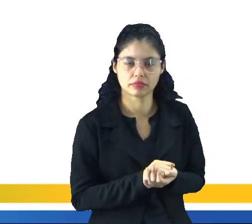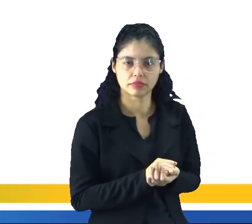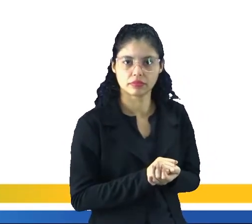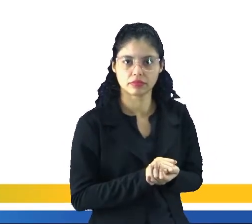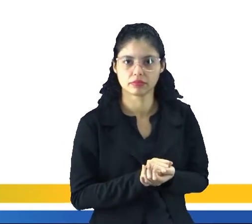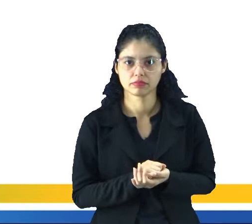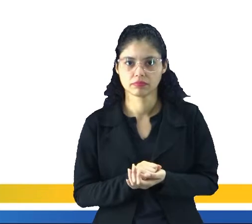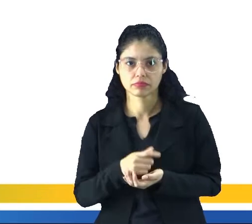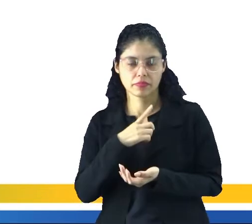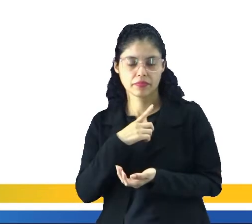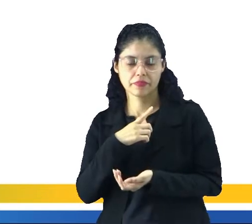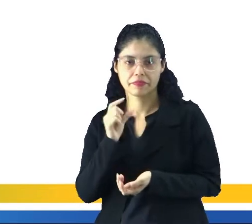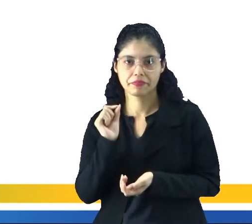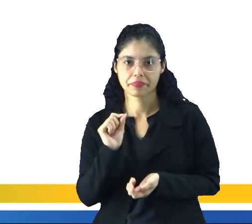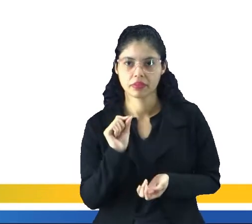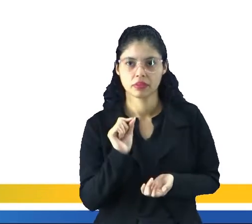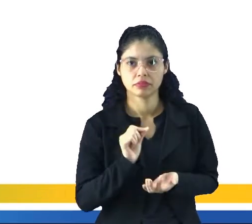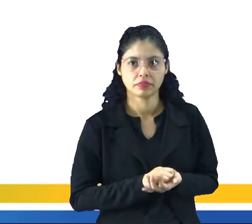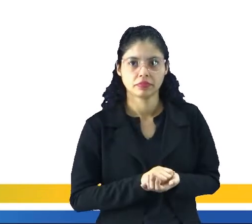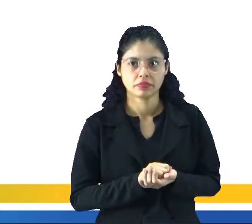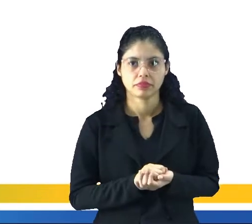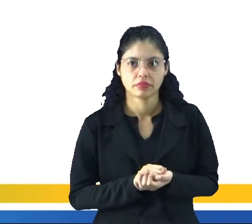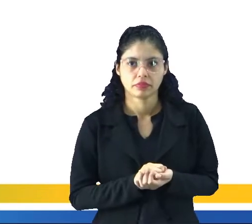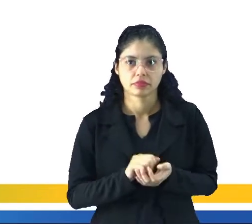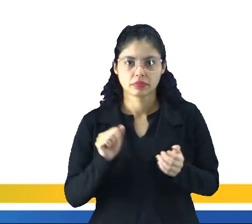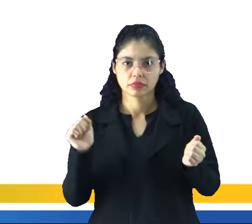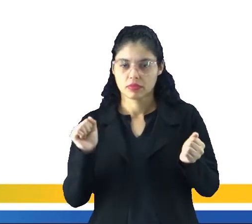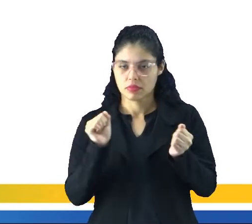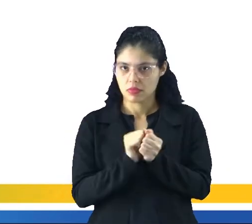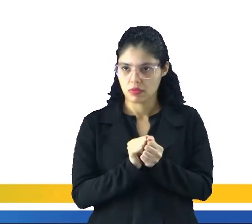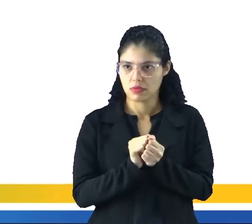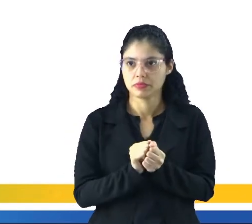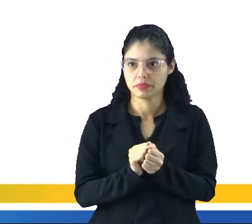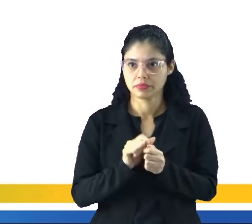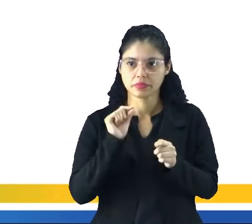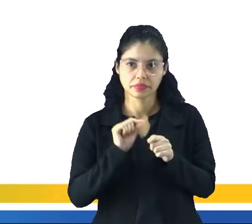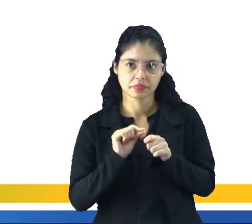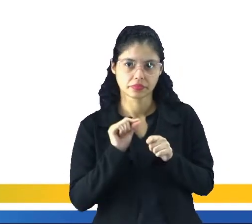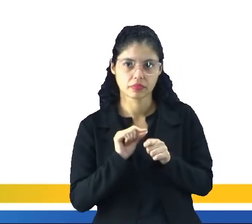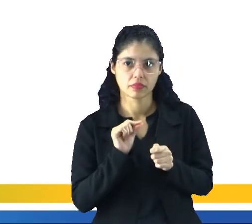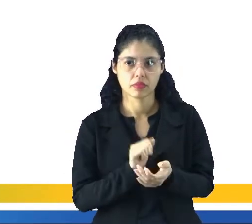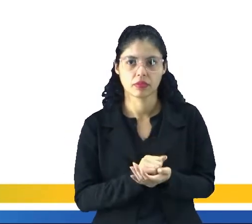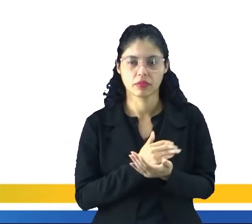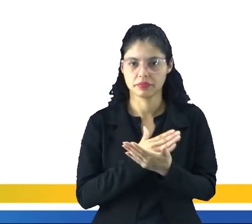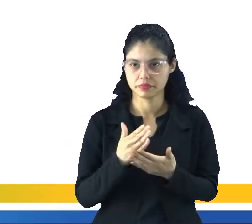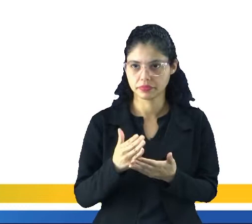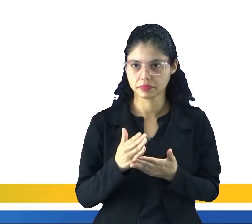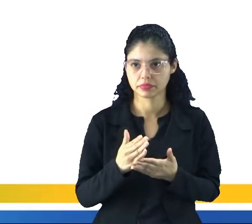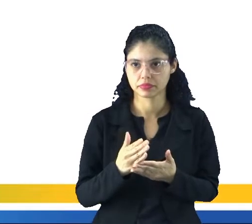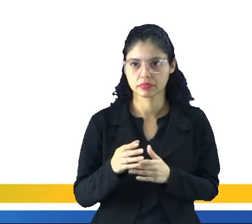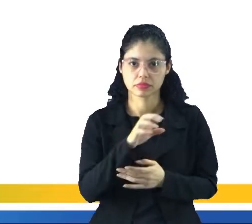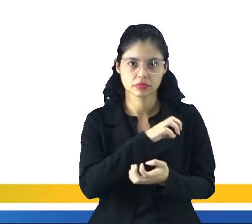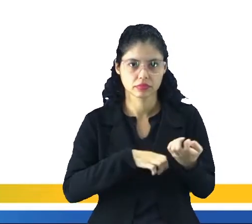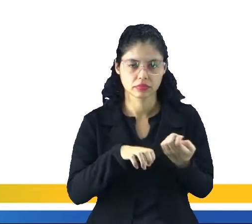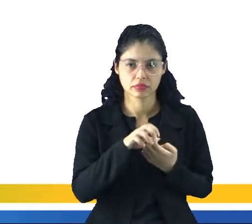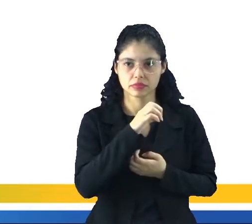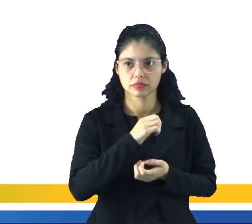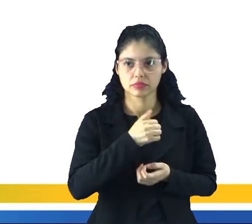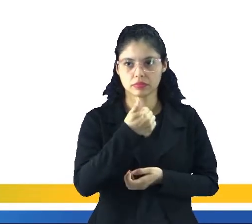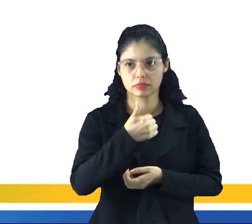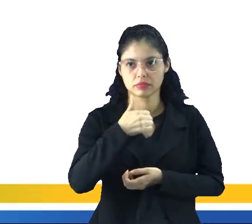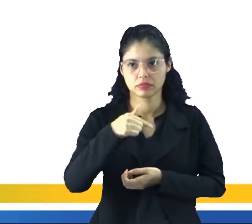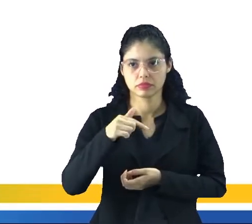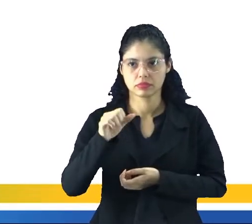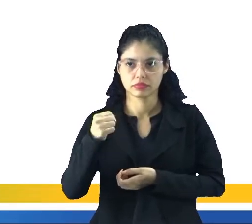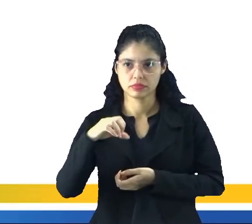E aí a gente tem, essa conjuntura que forma aí o início da Revolução Francesa em